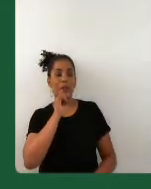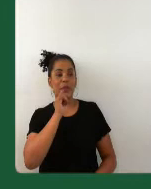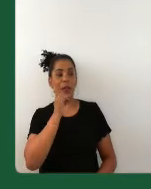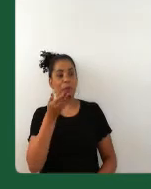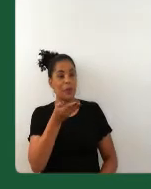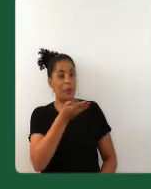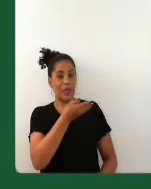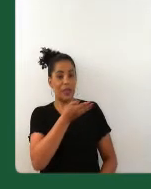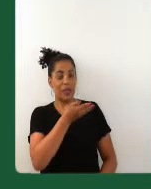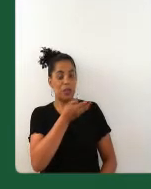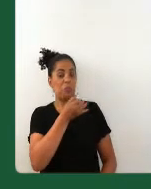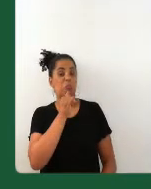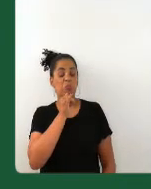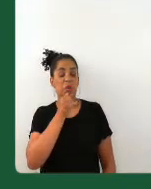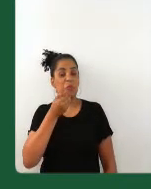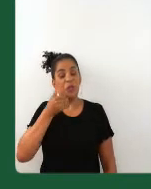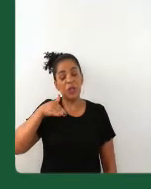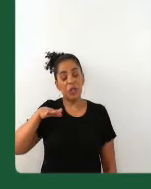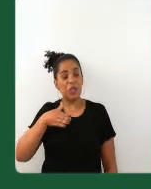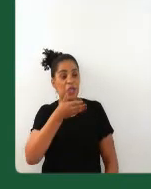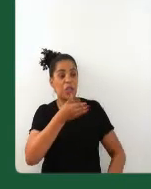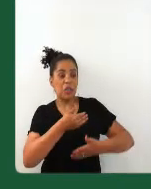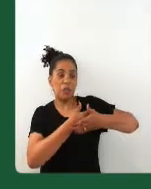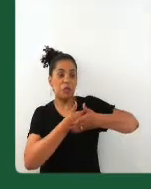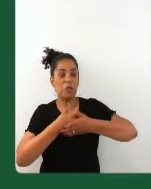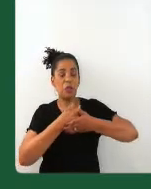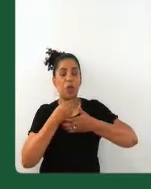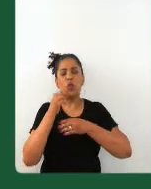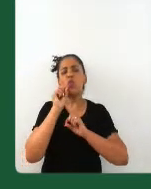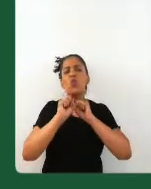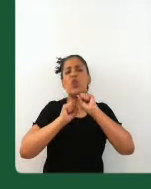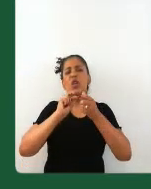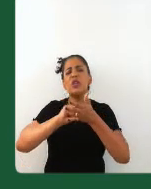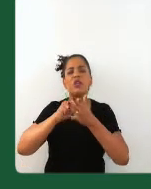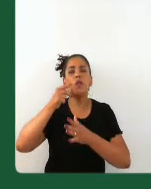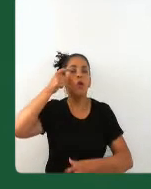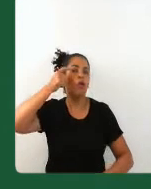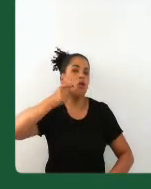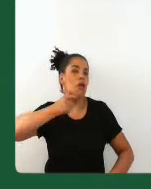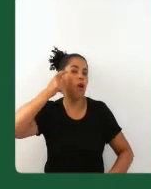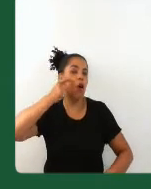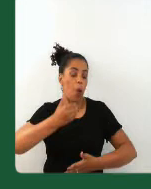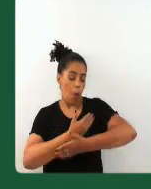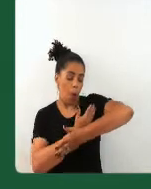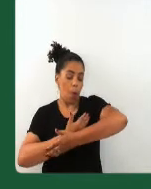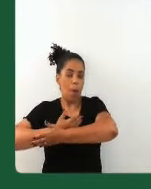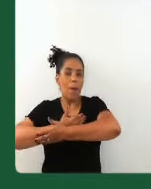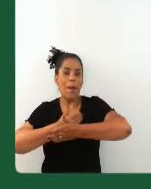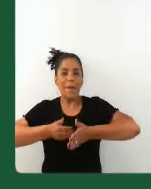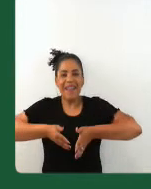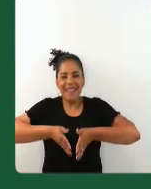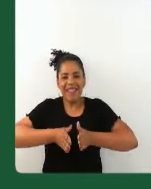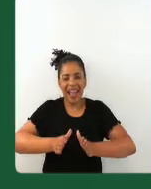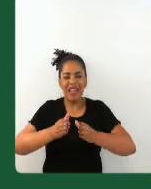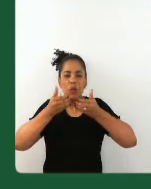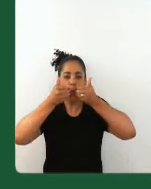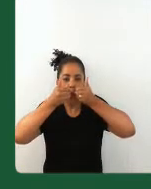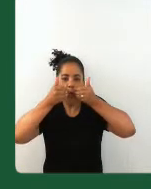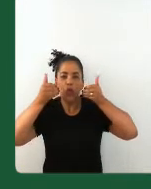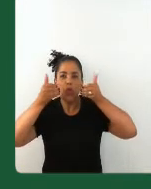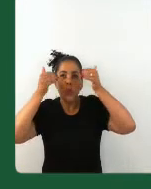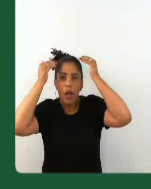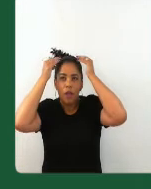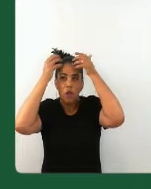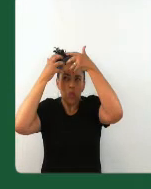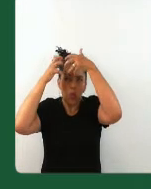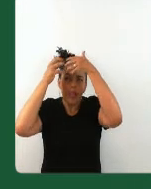sindrômicas, né? Conseguimos ver o que é a crâniosinostose não sindrômica, é quando o bebê nasce com uma das suturas do crânio